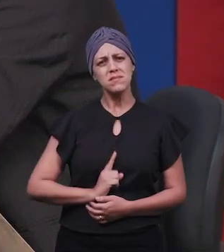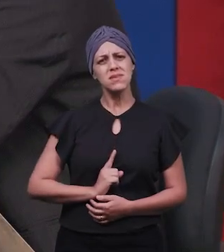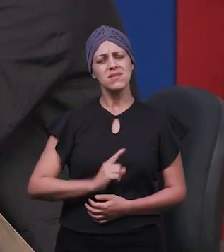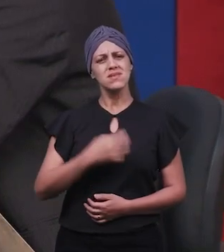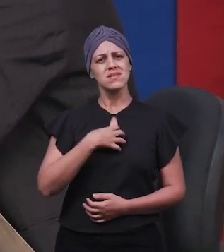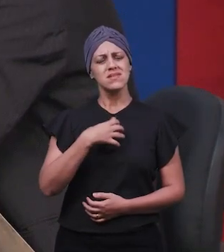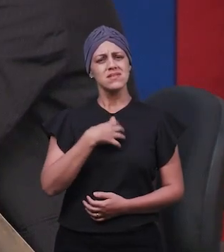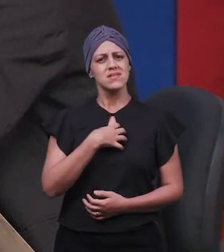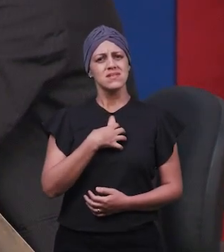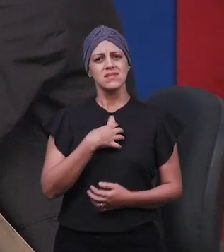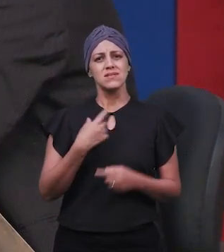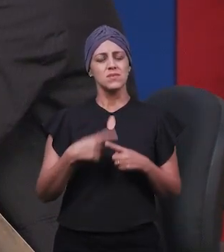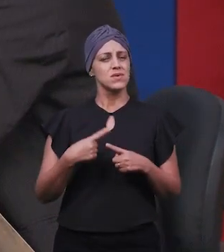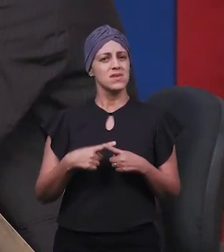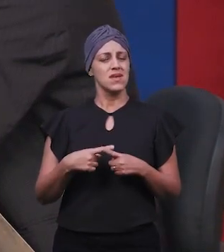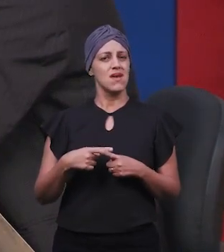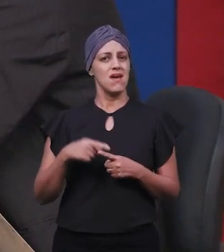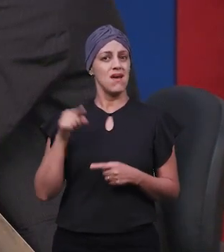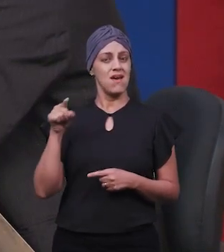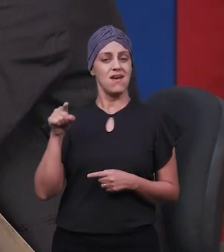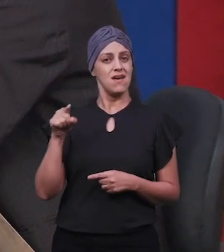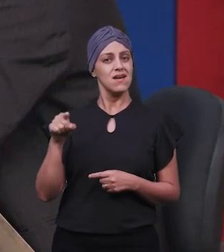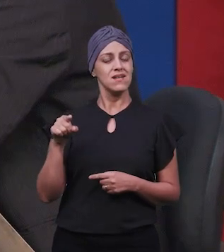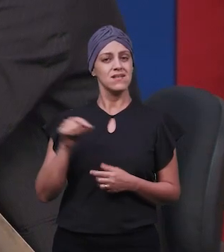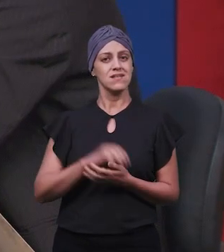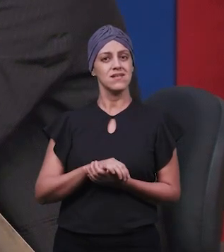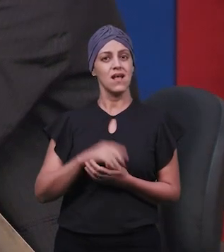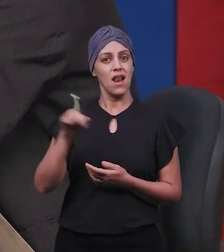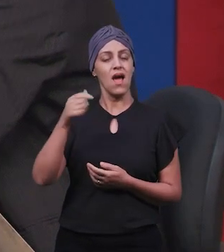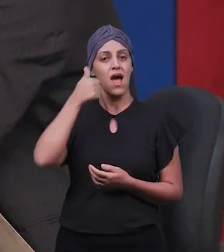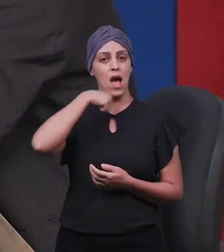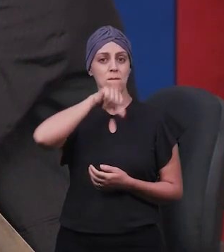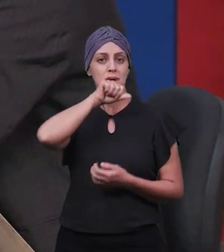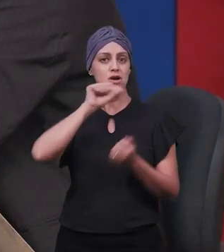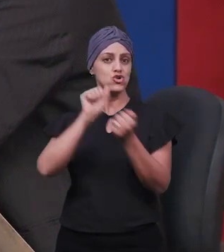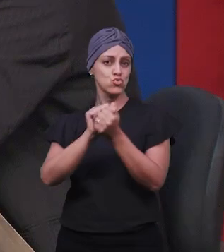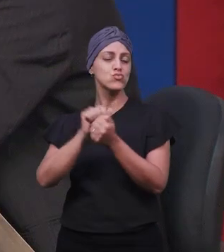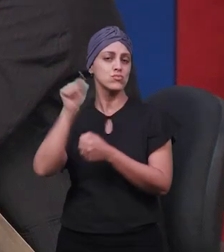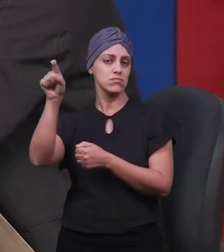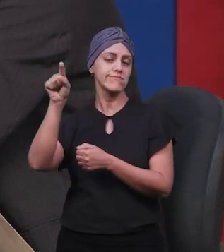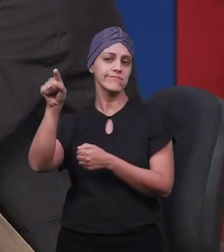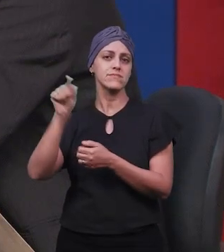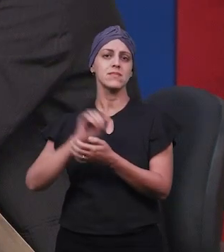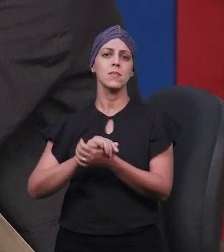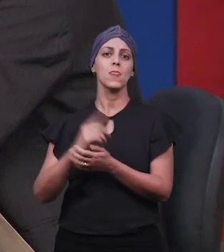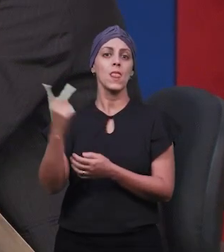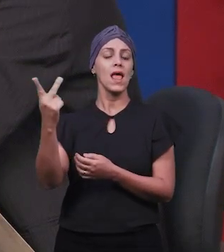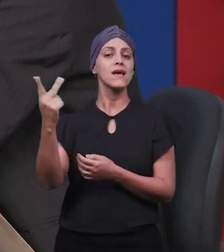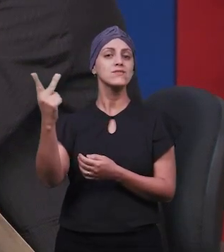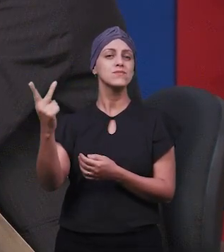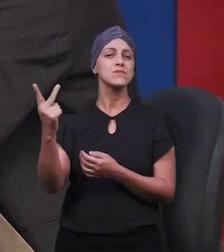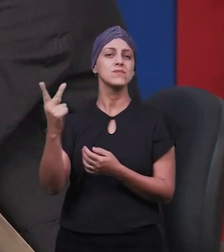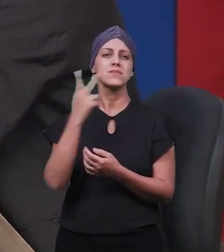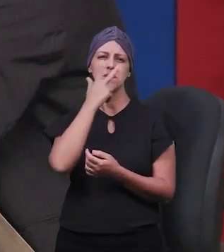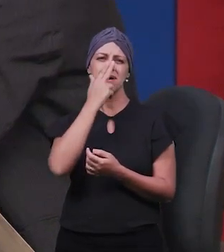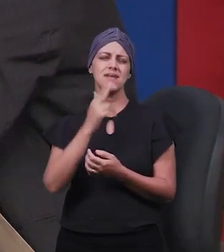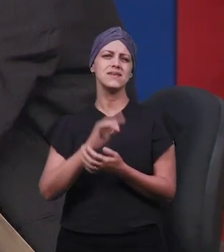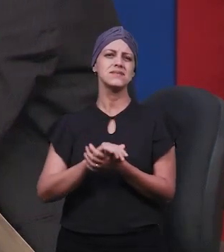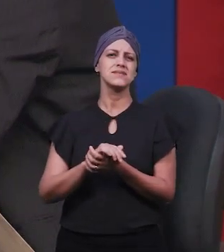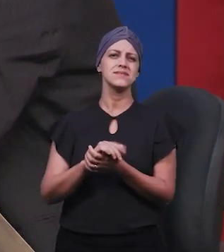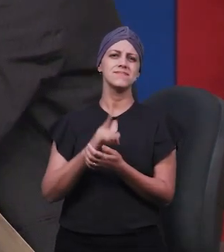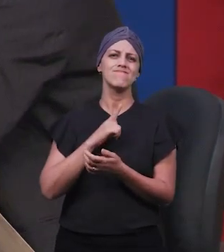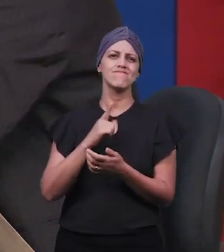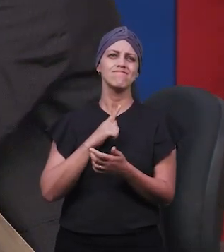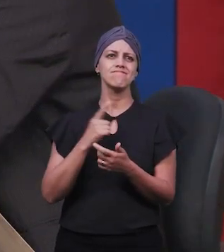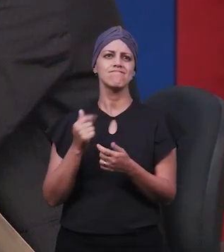deprimida. No caso dela, ela até estava lá com a mãe, e estavam tendo as duas problemas,